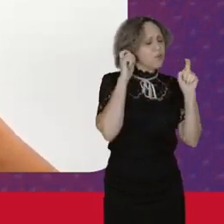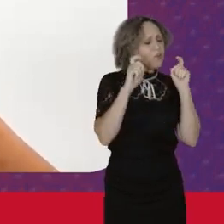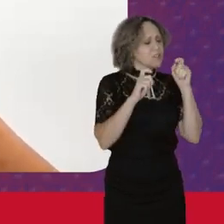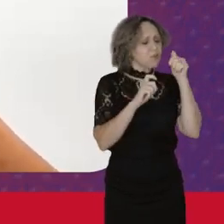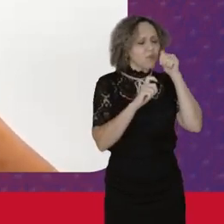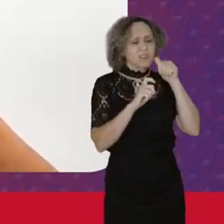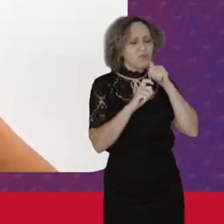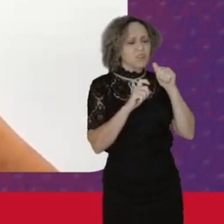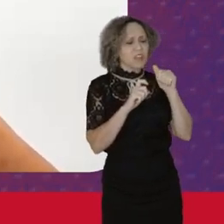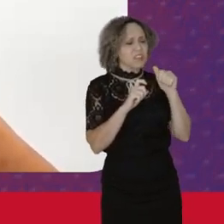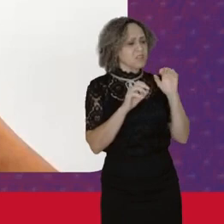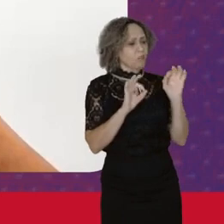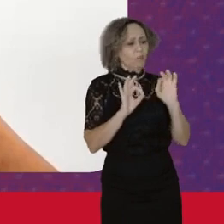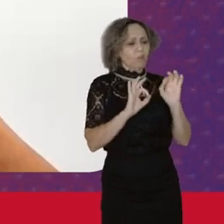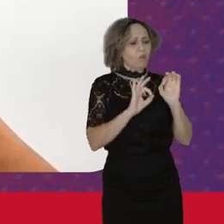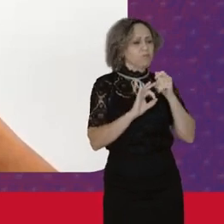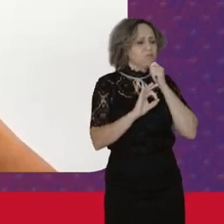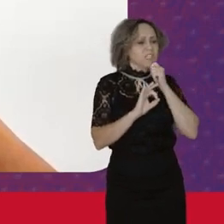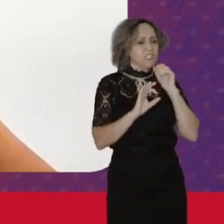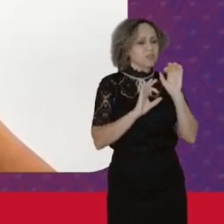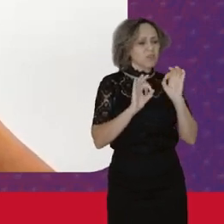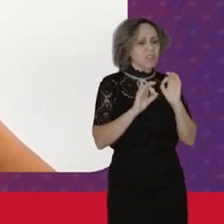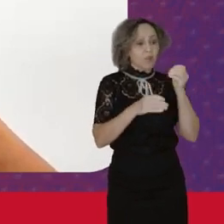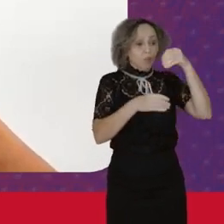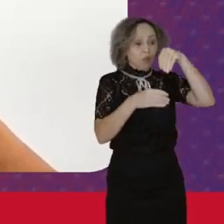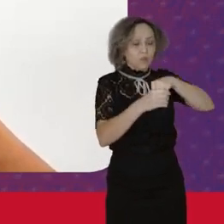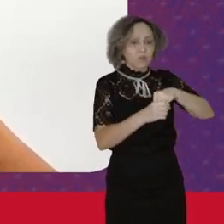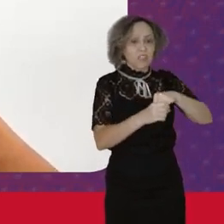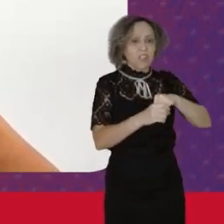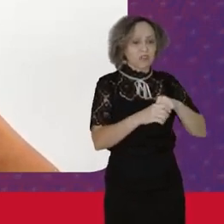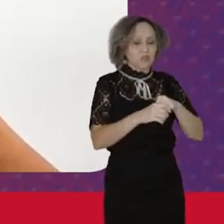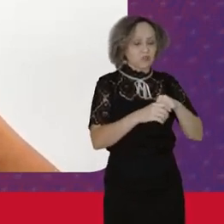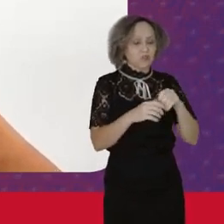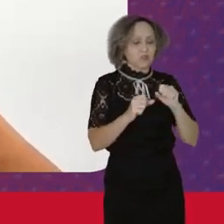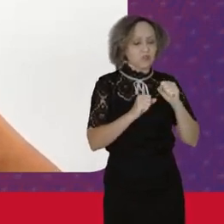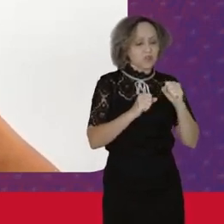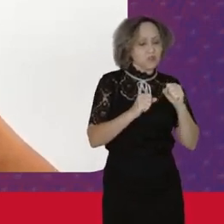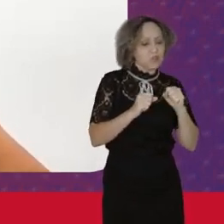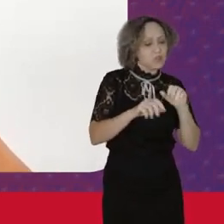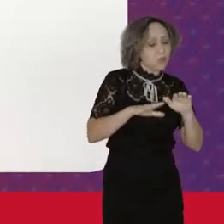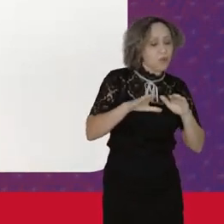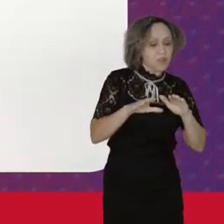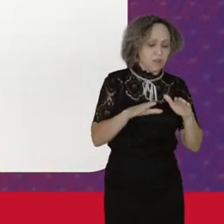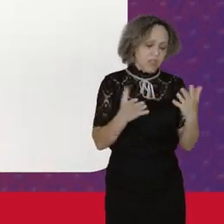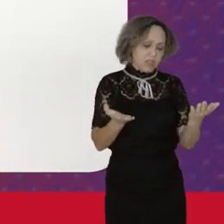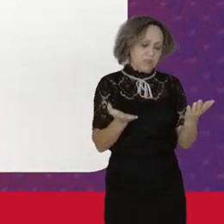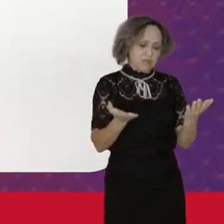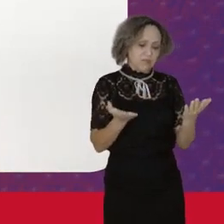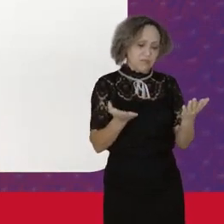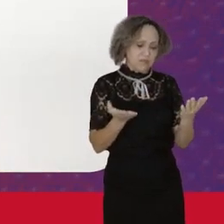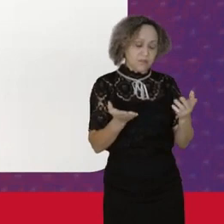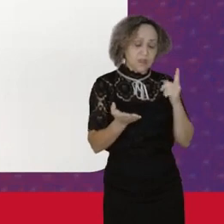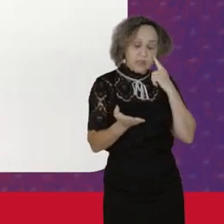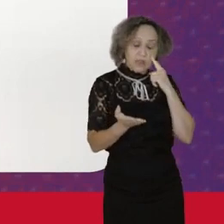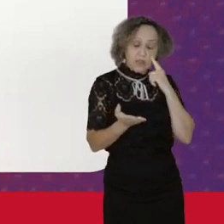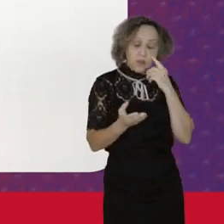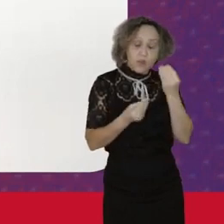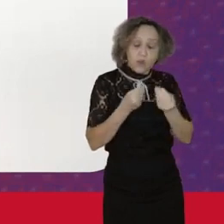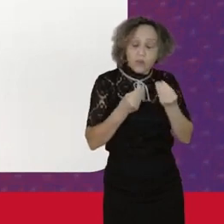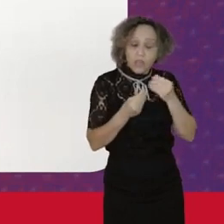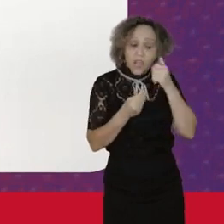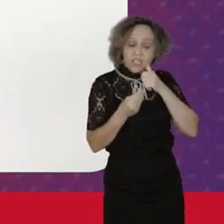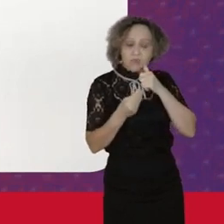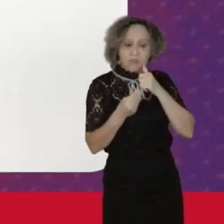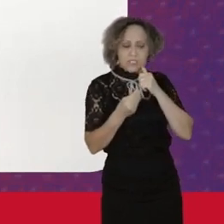organizadas nos movimentos, né? E aí uma responsabilidade muito grande também no avançar, e eu acho que as mulheres fazem